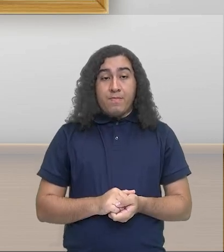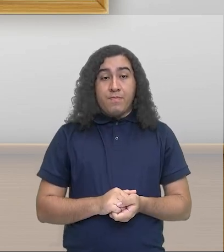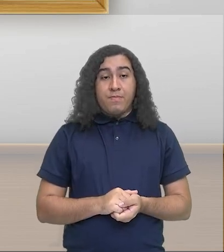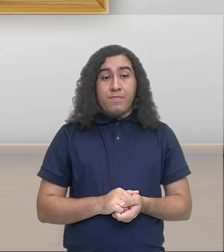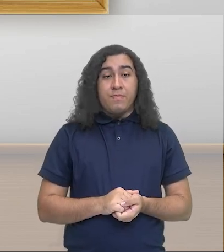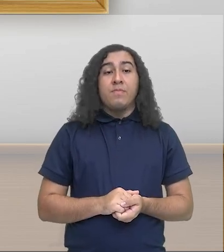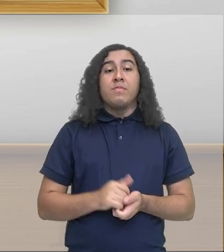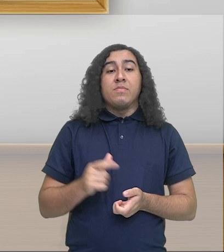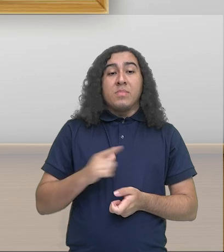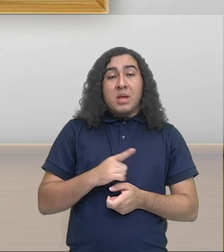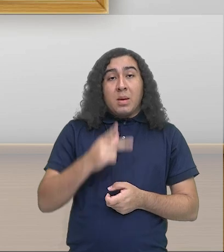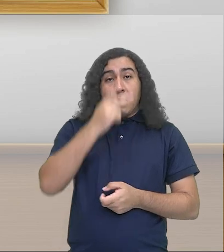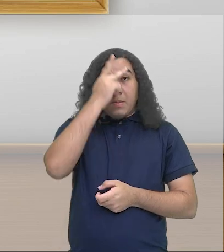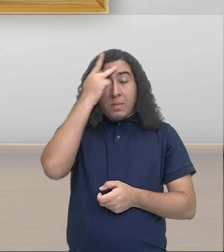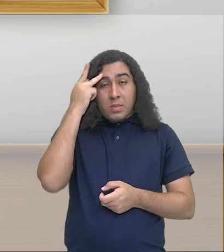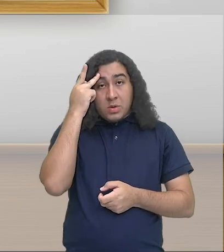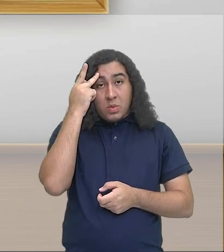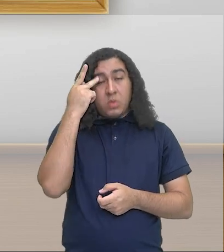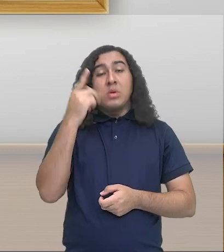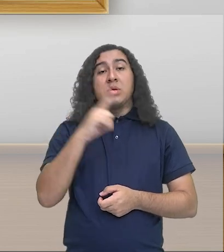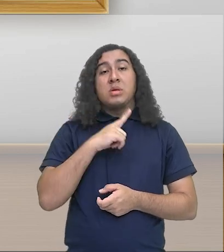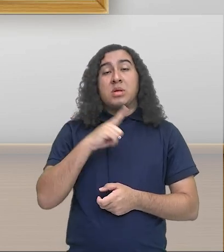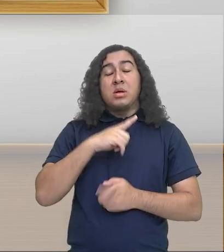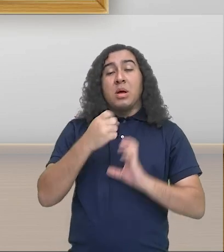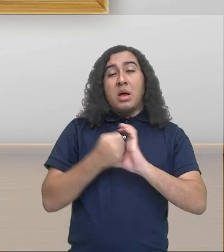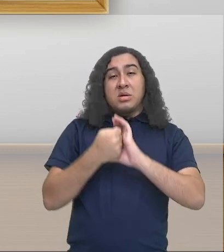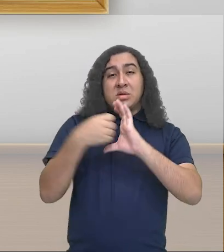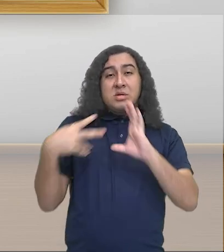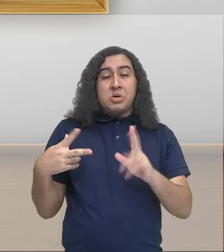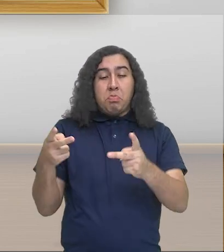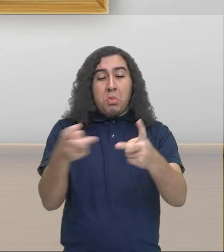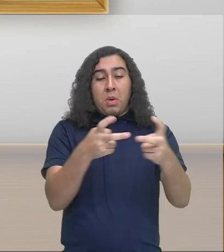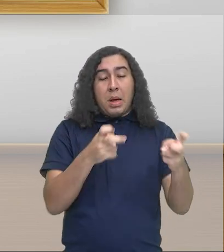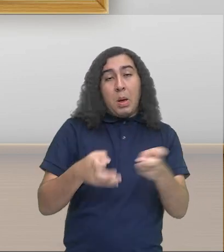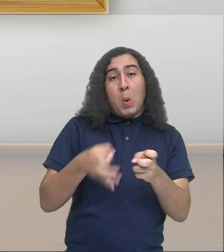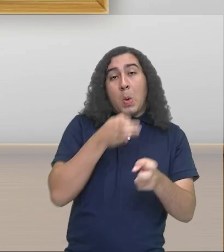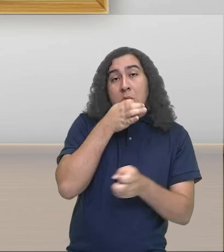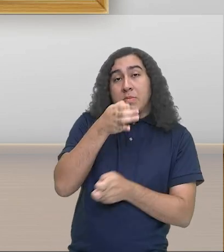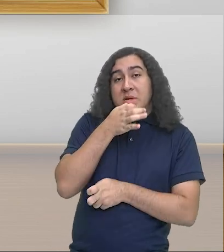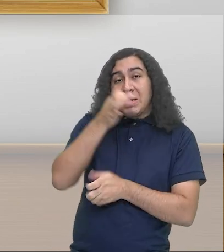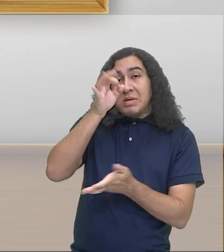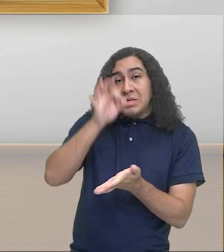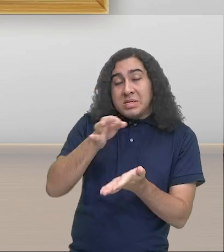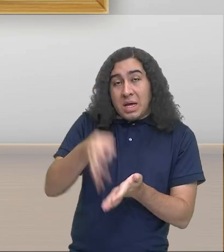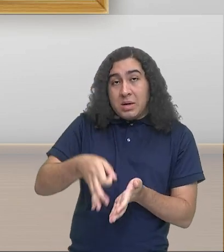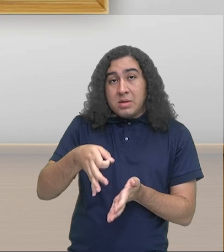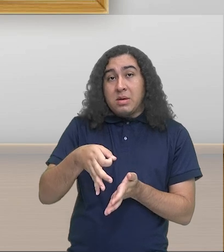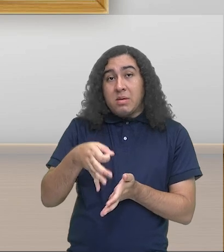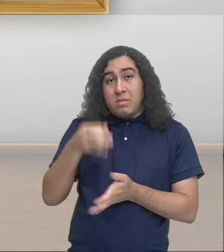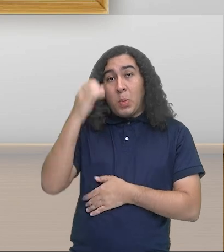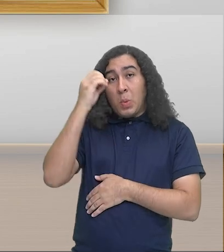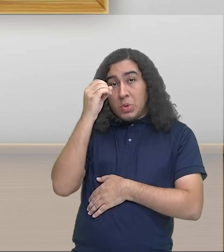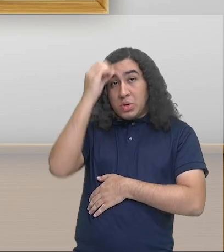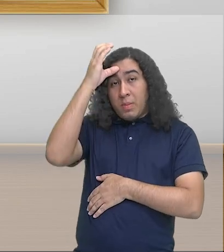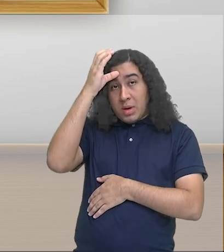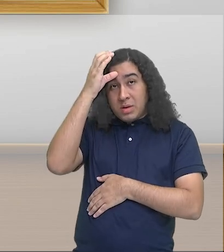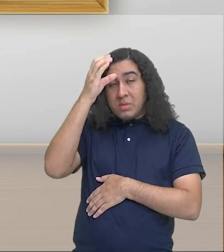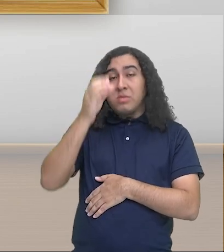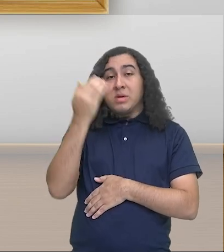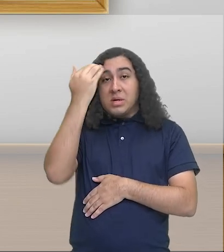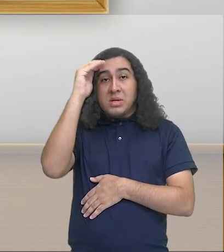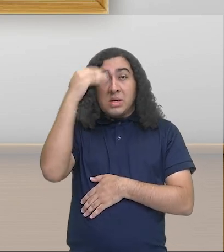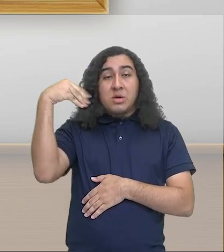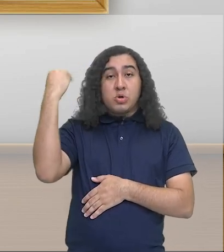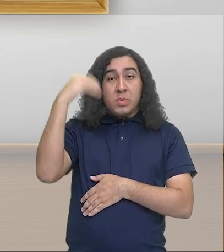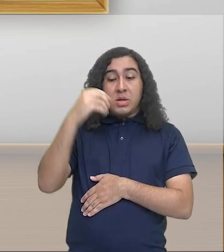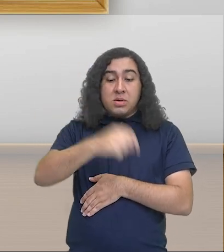mais perspicaz, com mais conhecimento a partir daquilo que está ao nosso redor. É